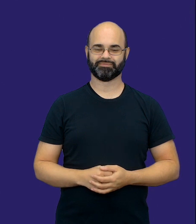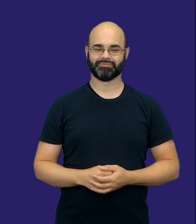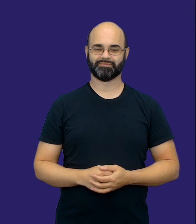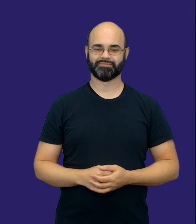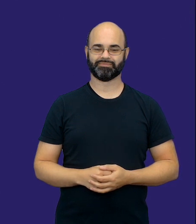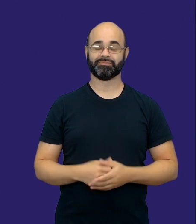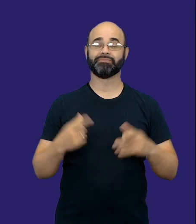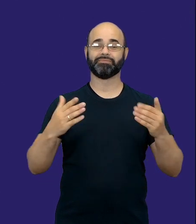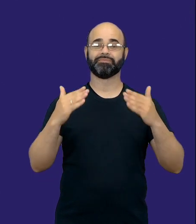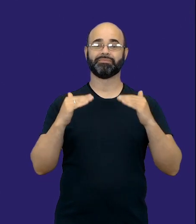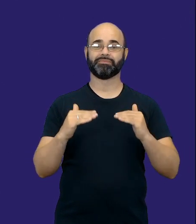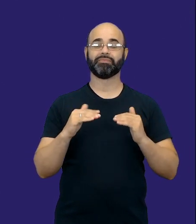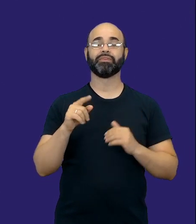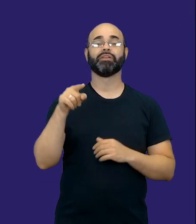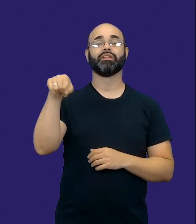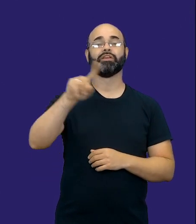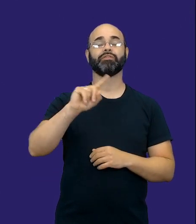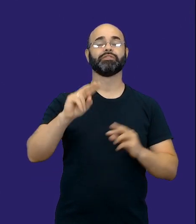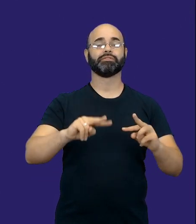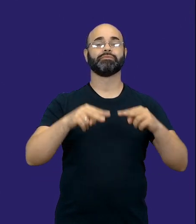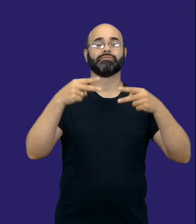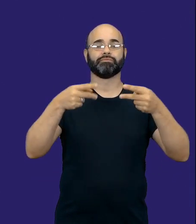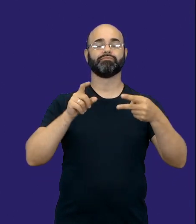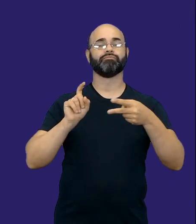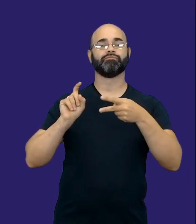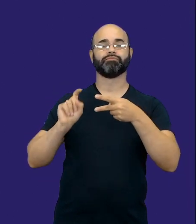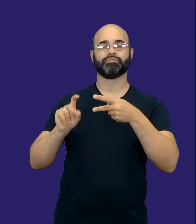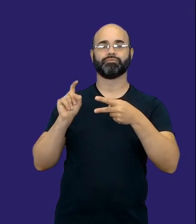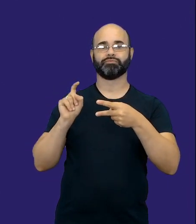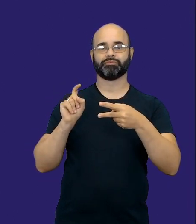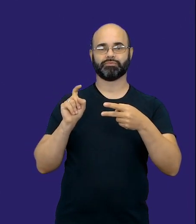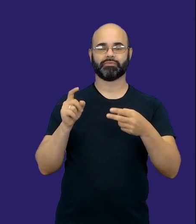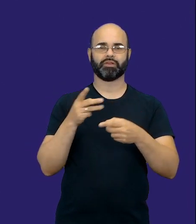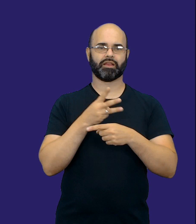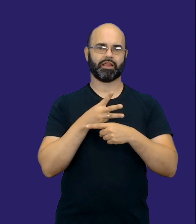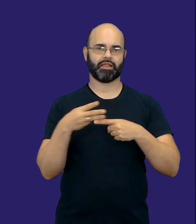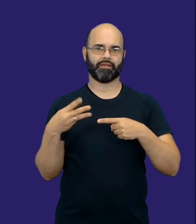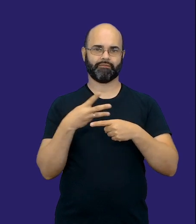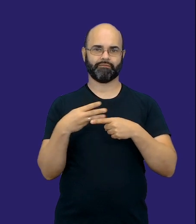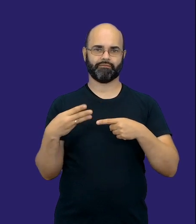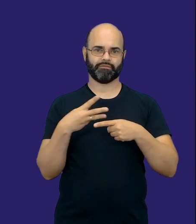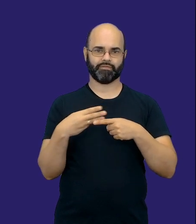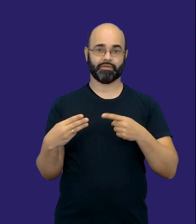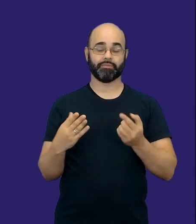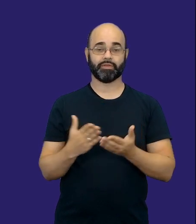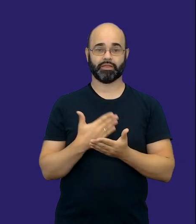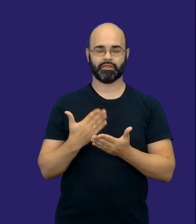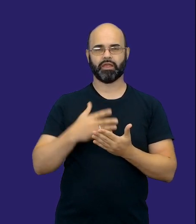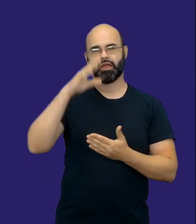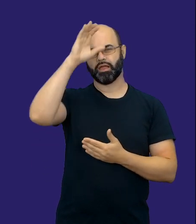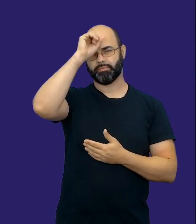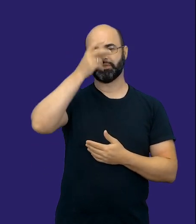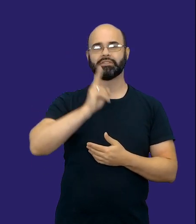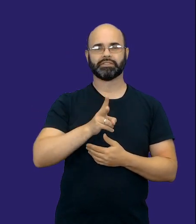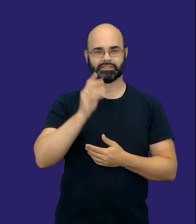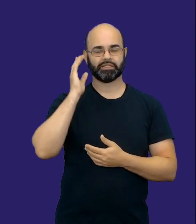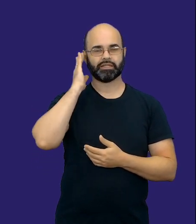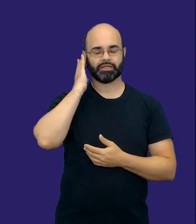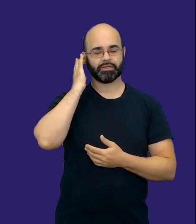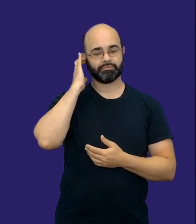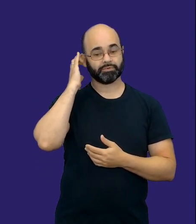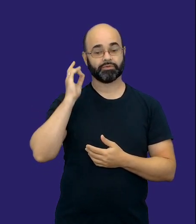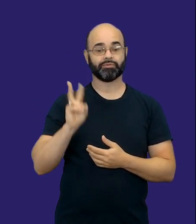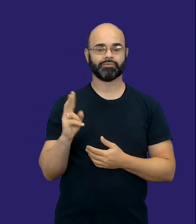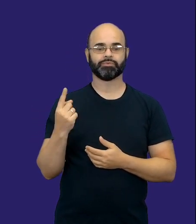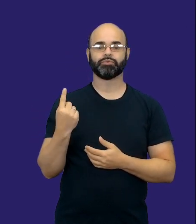que vocês acessem a EFAP para poder abrir o caderno do Aprender Sempre, no volume